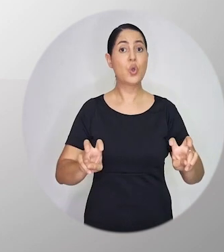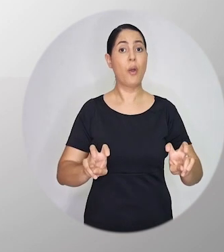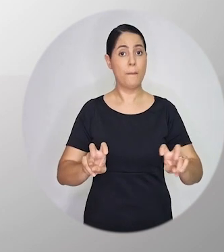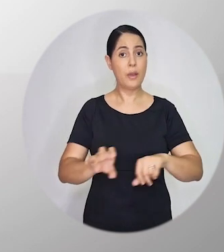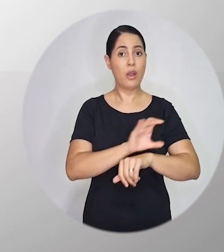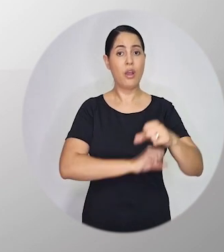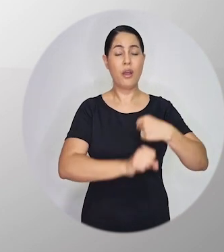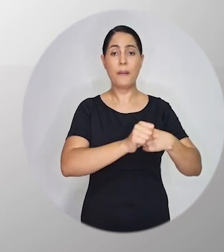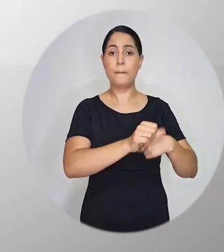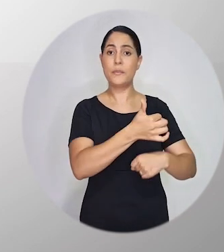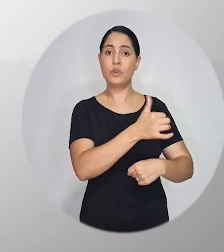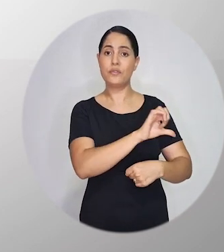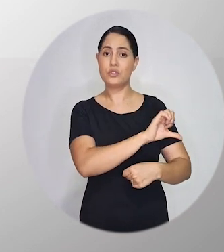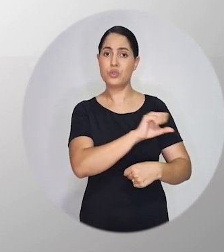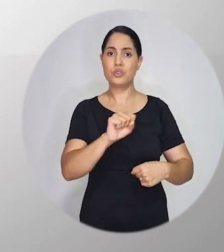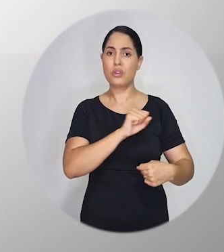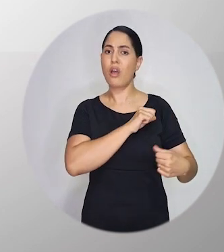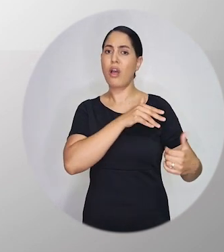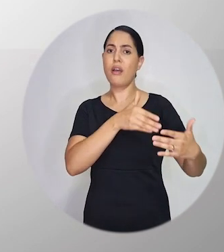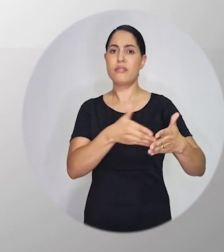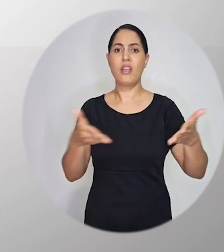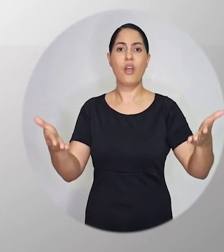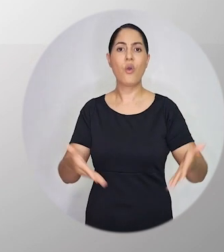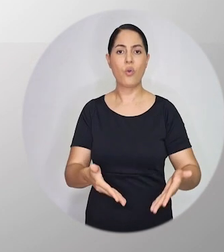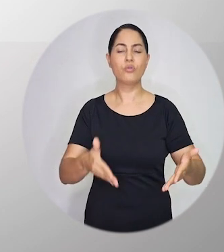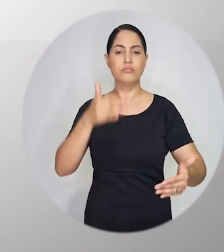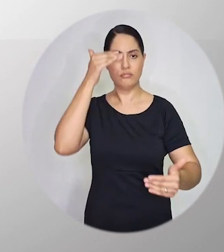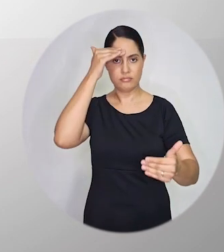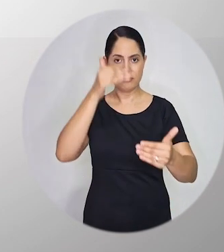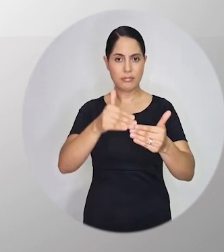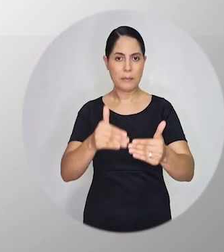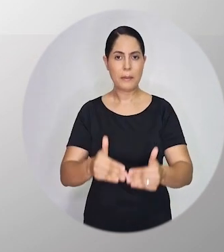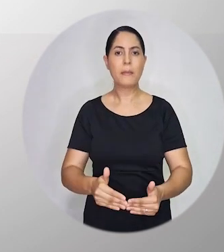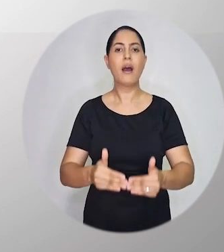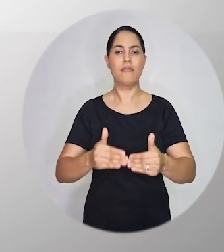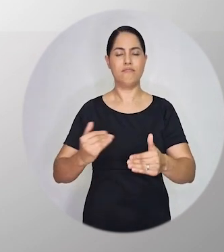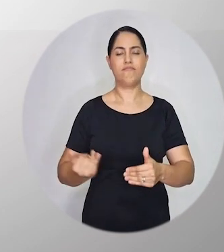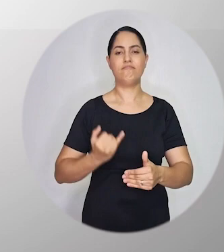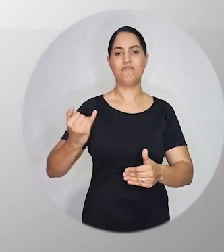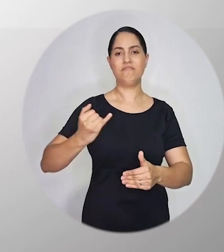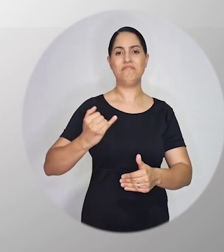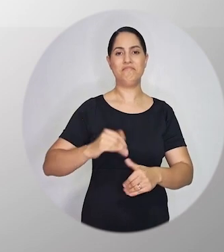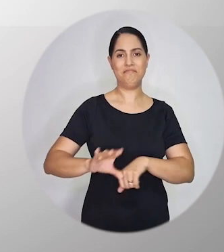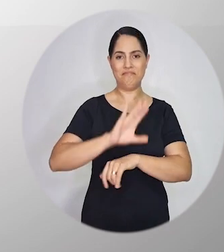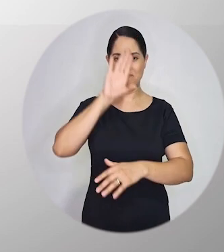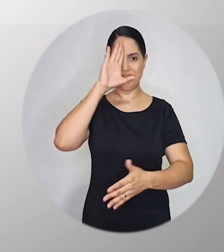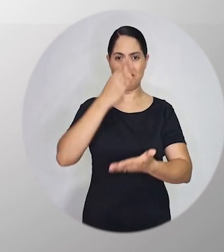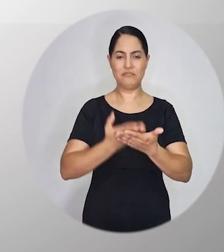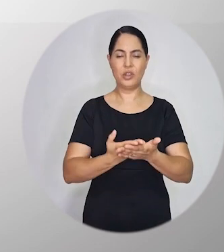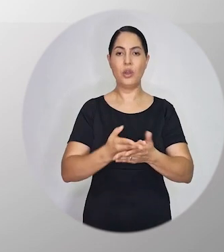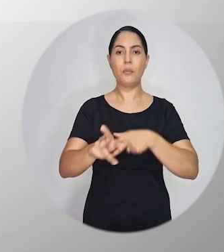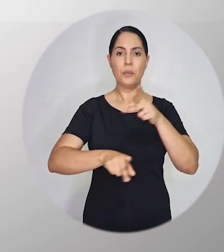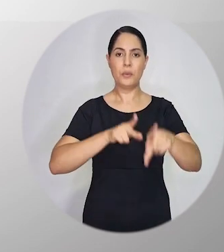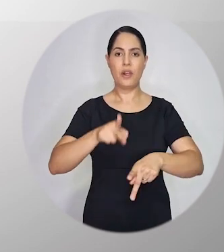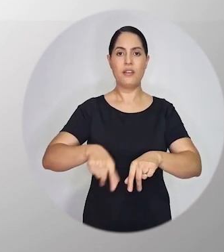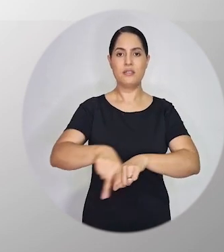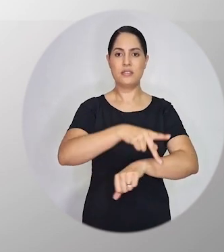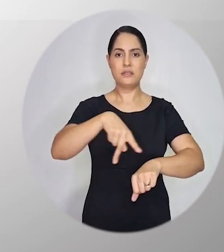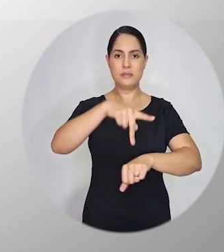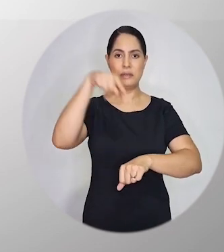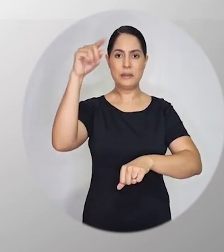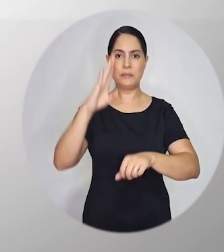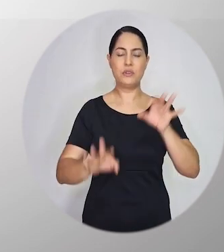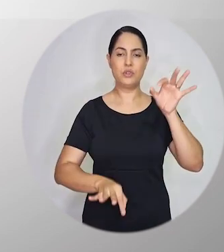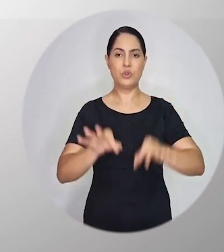dos ideais consagrados em 88, trabalhando para um Brasil onde o consenso e a confiança representem os pilares de